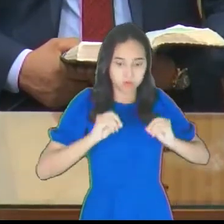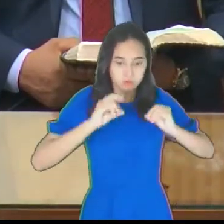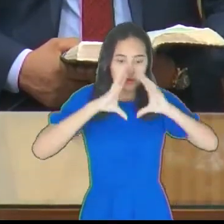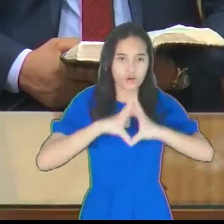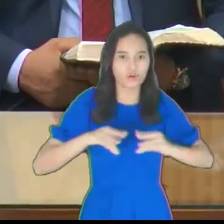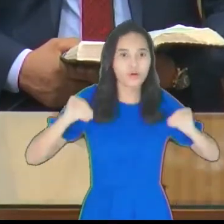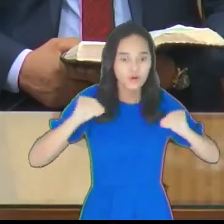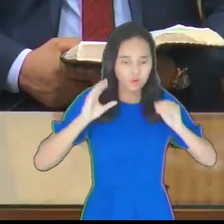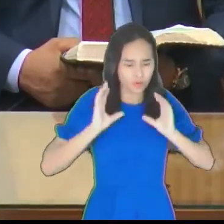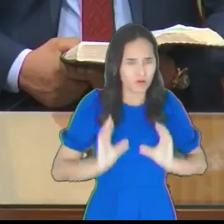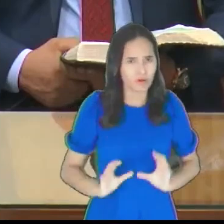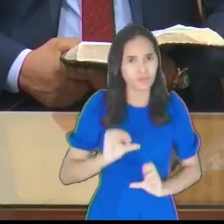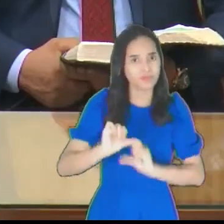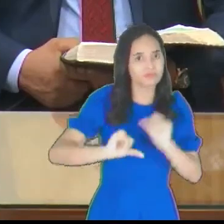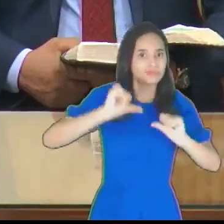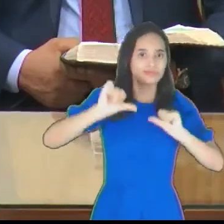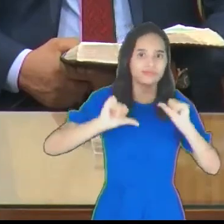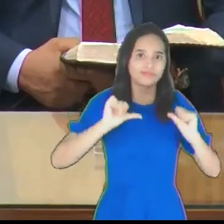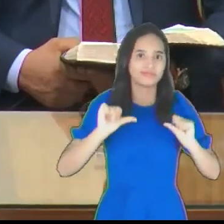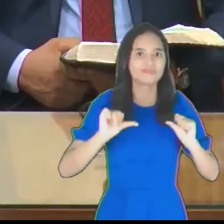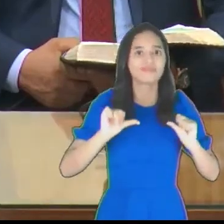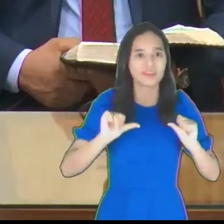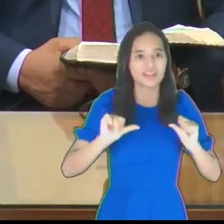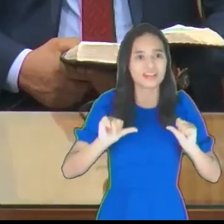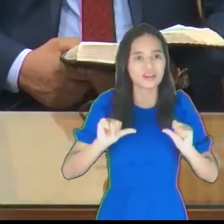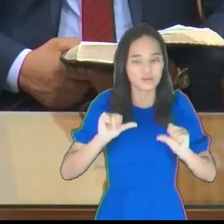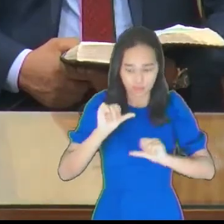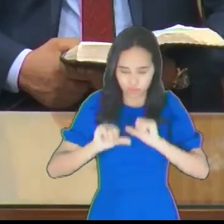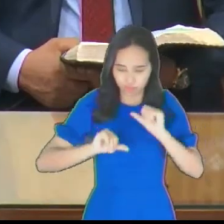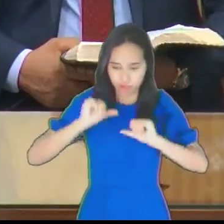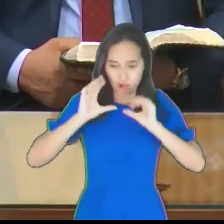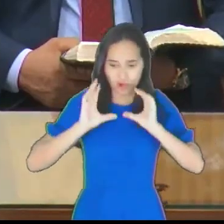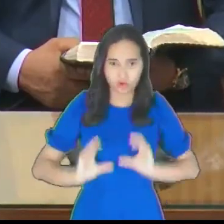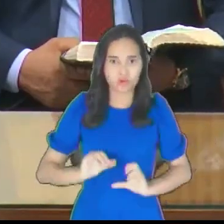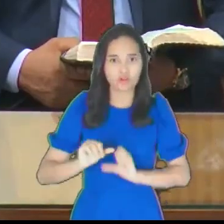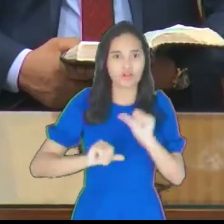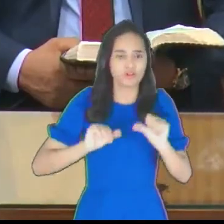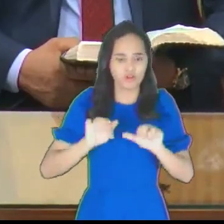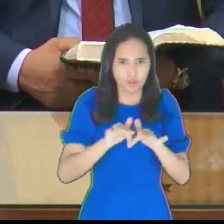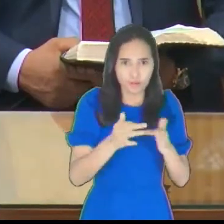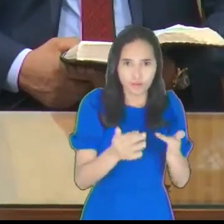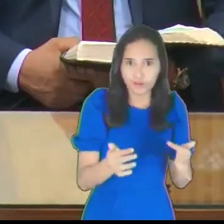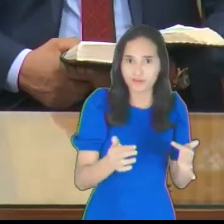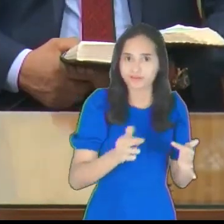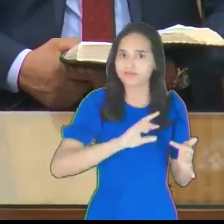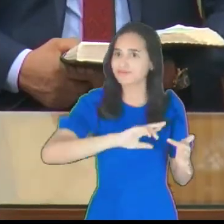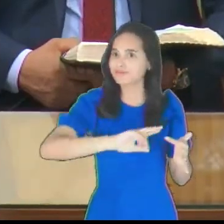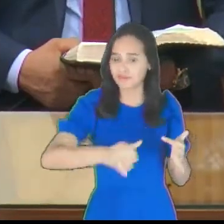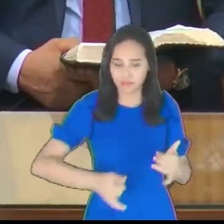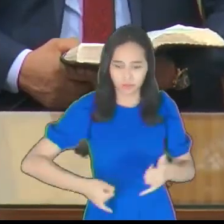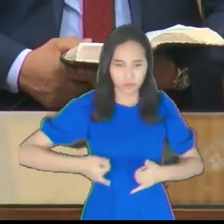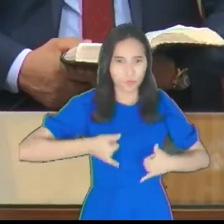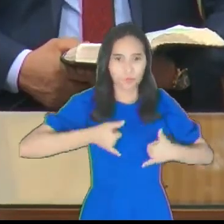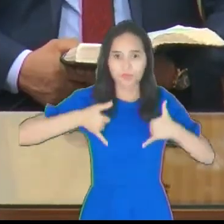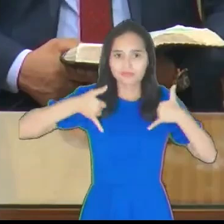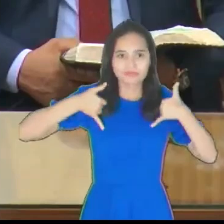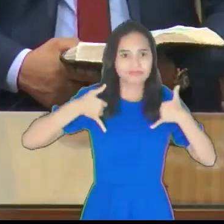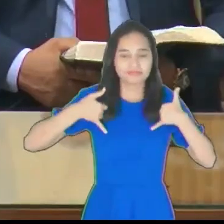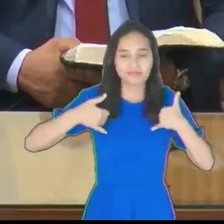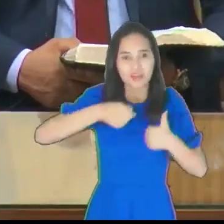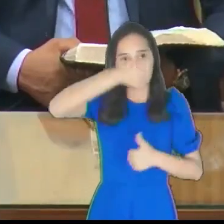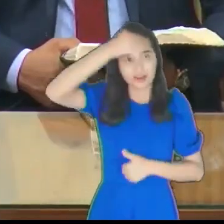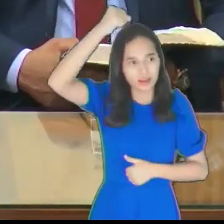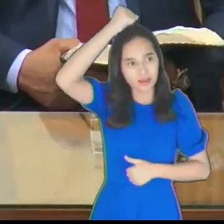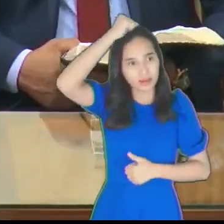comportamento. Louvado seja Deus, ele mudou, ele perdeu a humildade, ele perdeu a santidade,